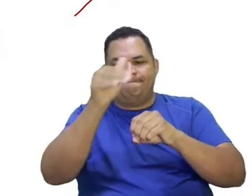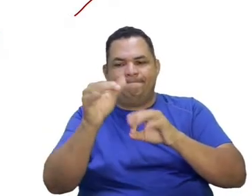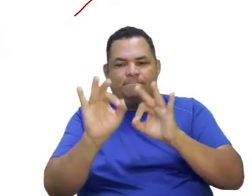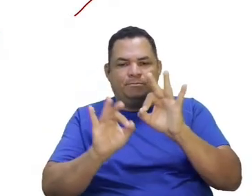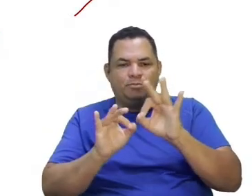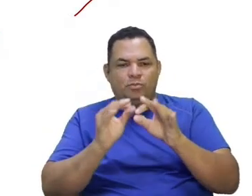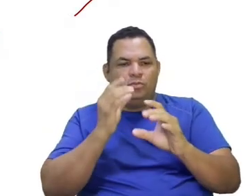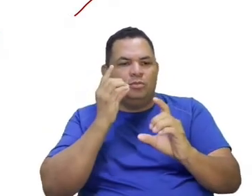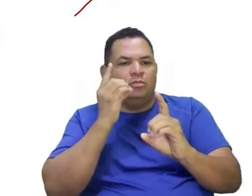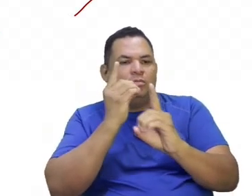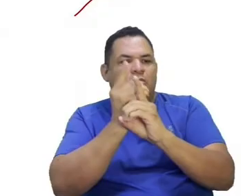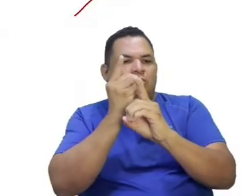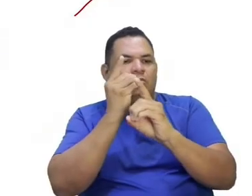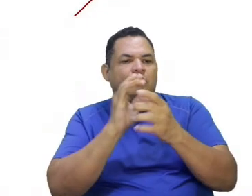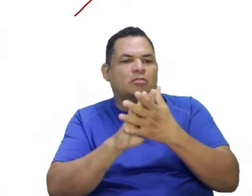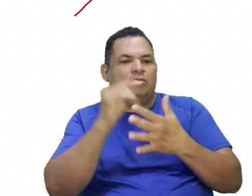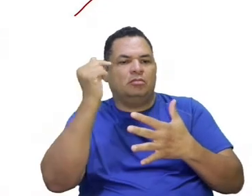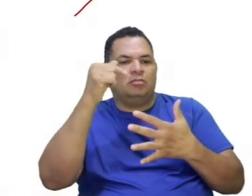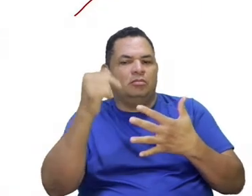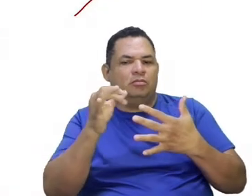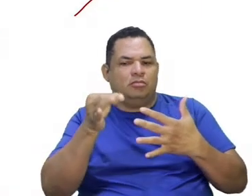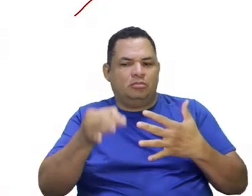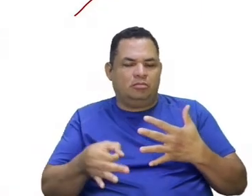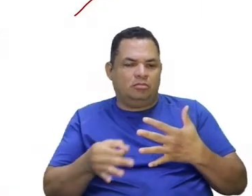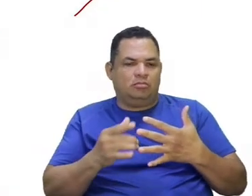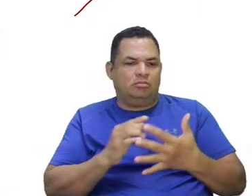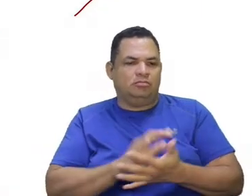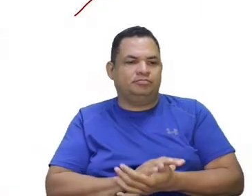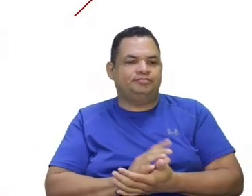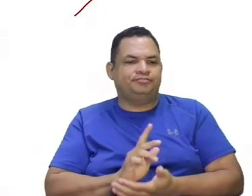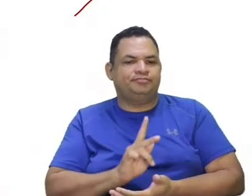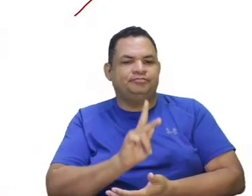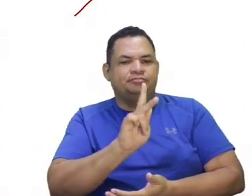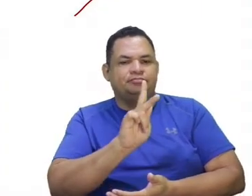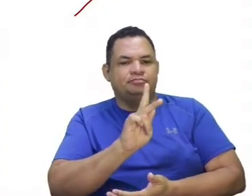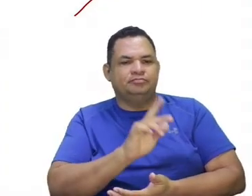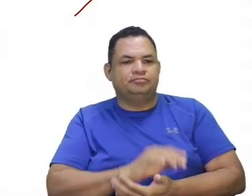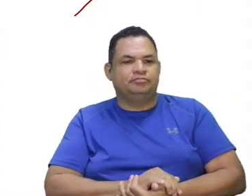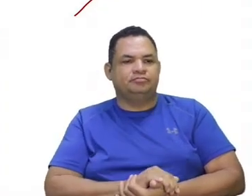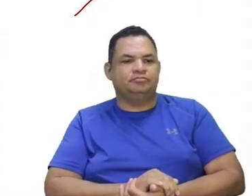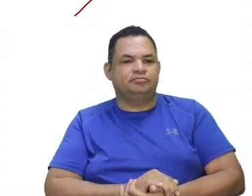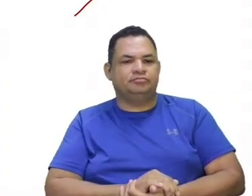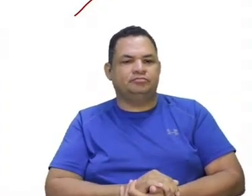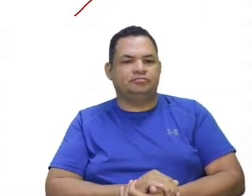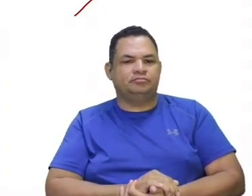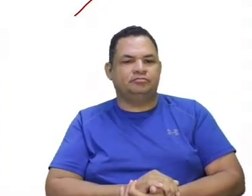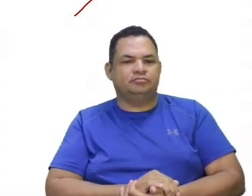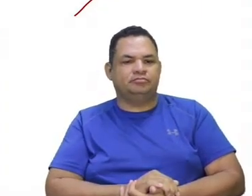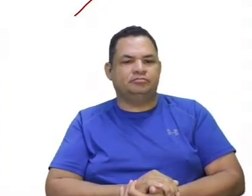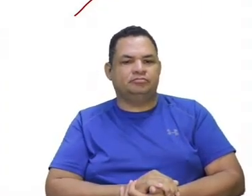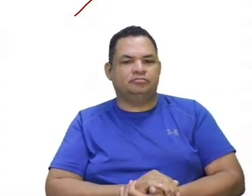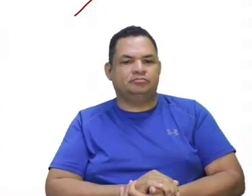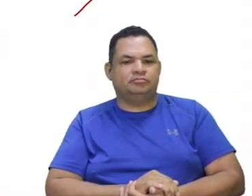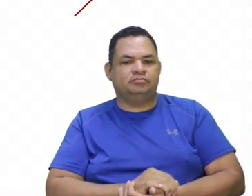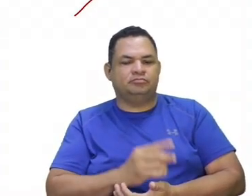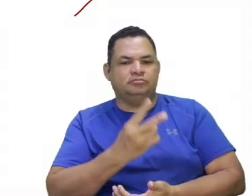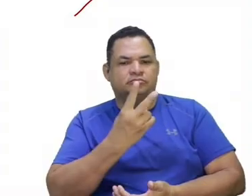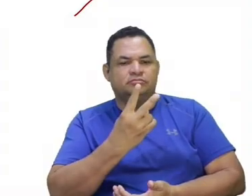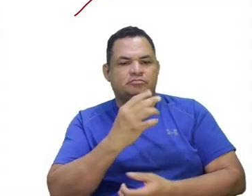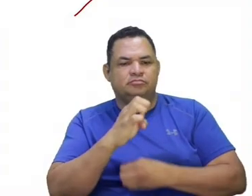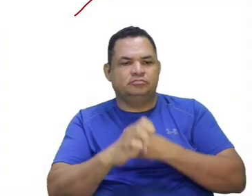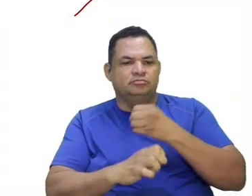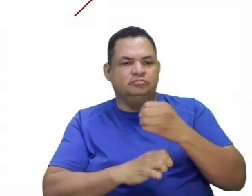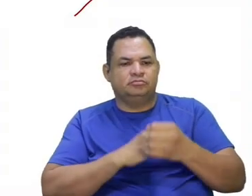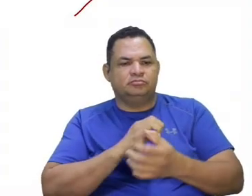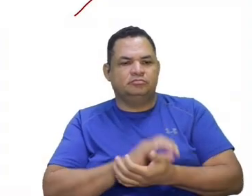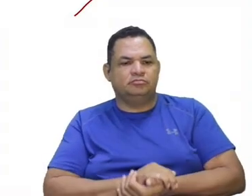para poder achar a alternativa correta? Aí eu vou vir, a camada K é a primeira aqui, ó. Ela vai ter 2 elétrons, então